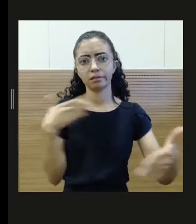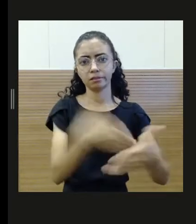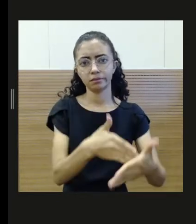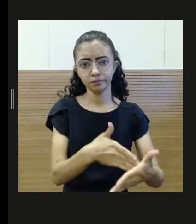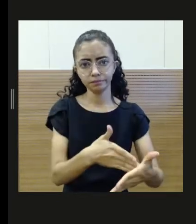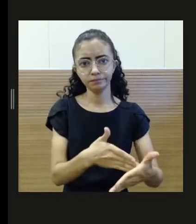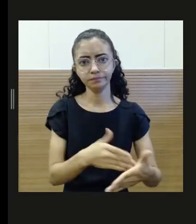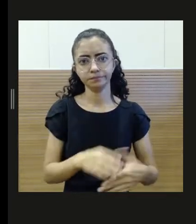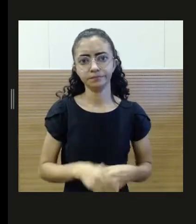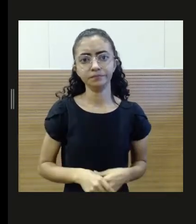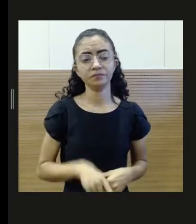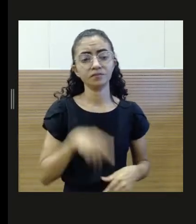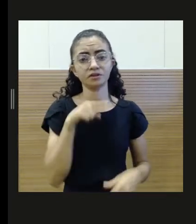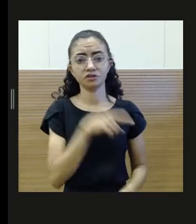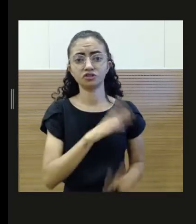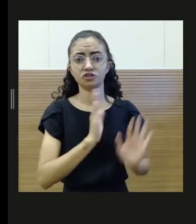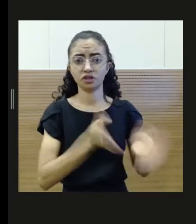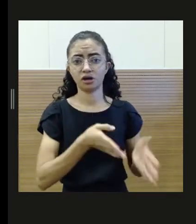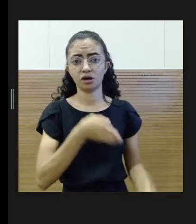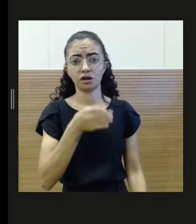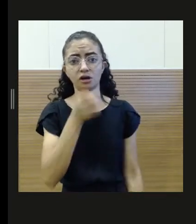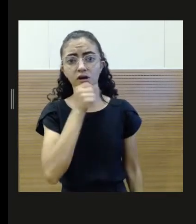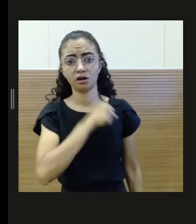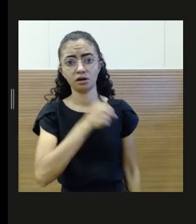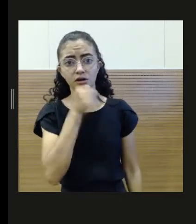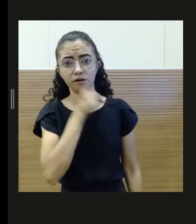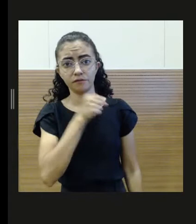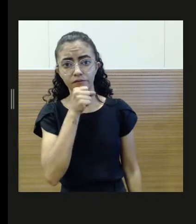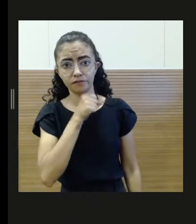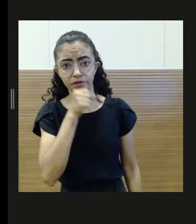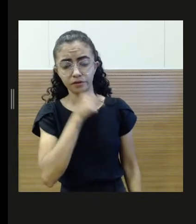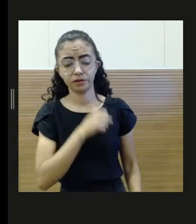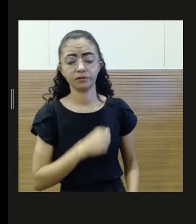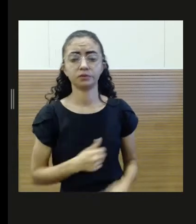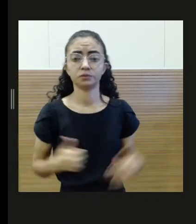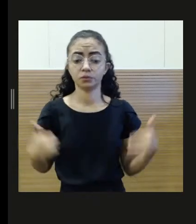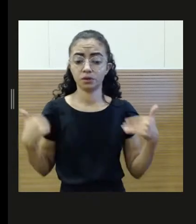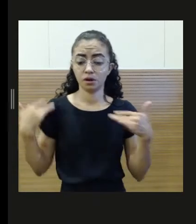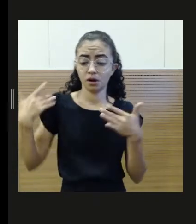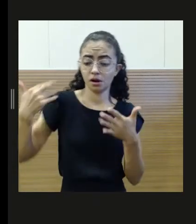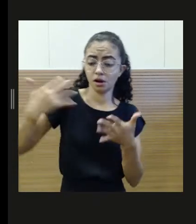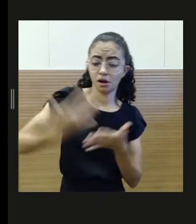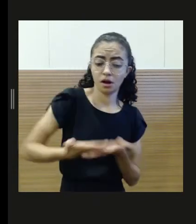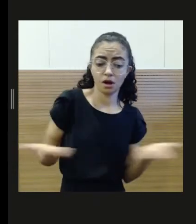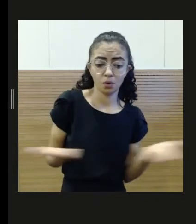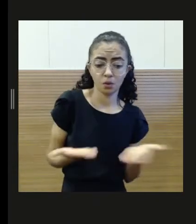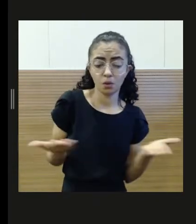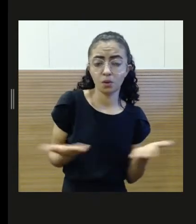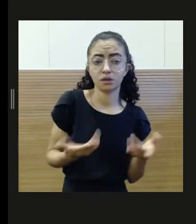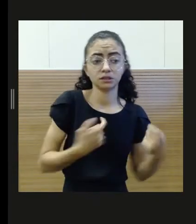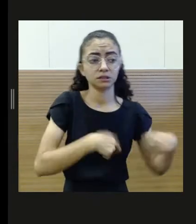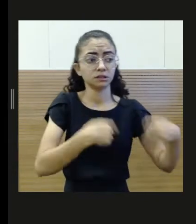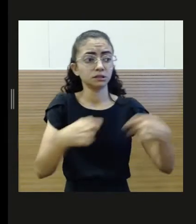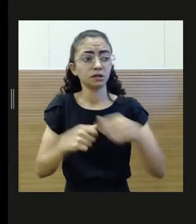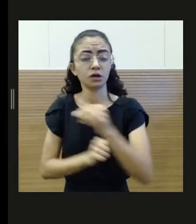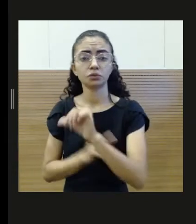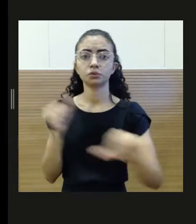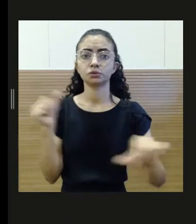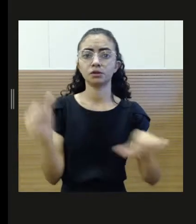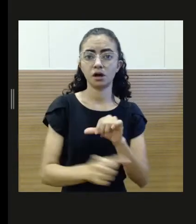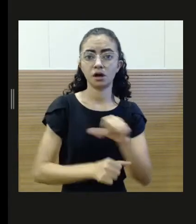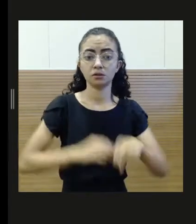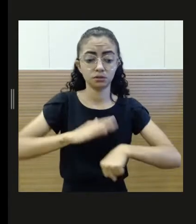são obsoletos, porque comida, os tempos e as necessidades mudaram. Agora,